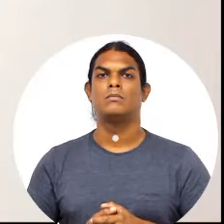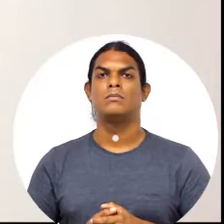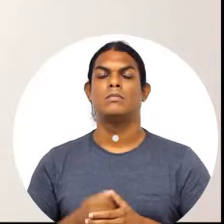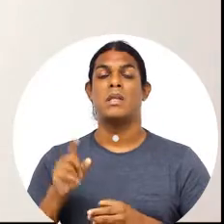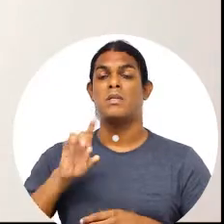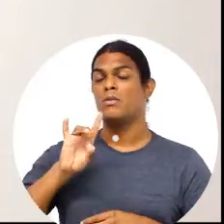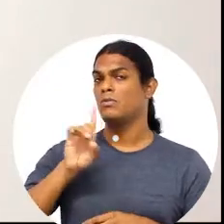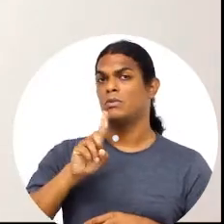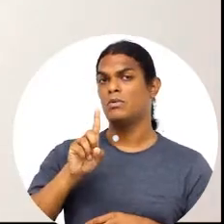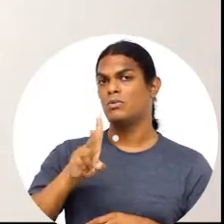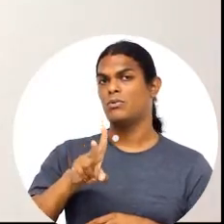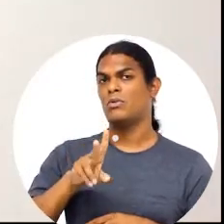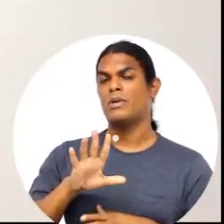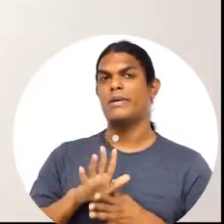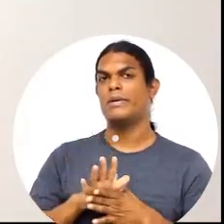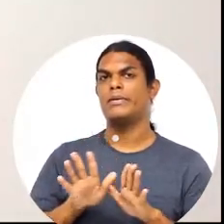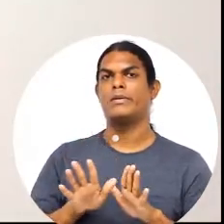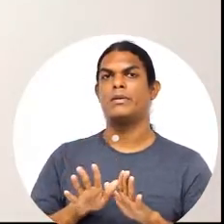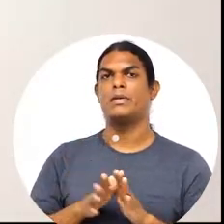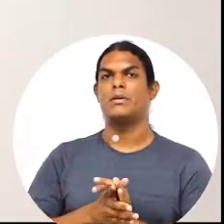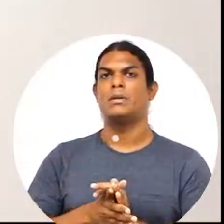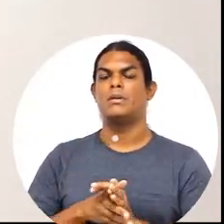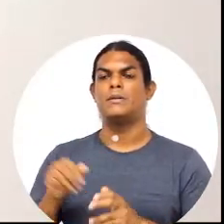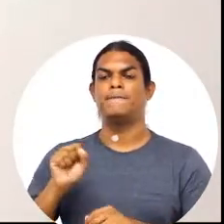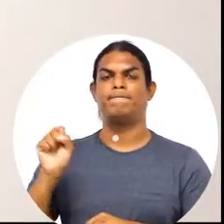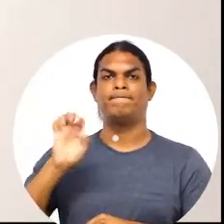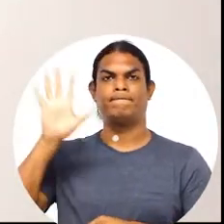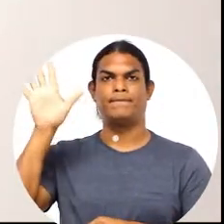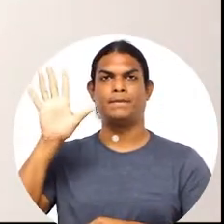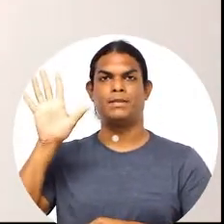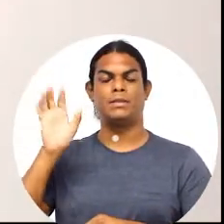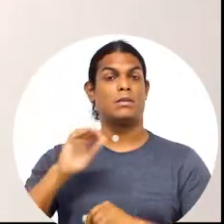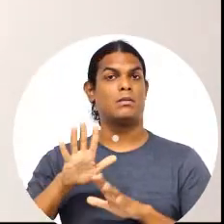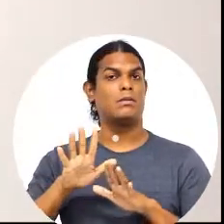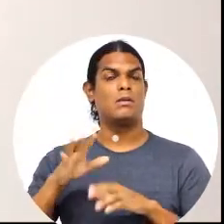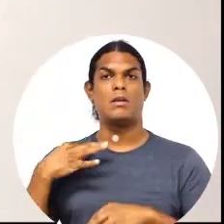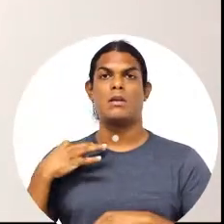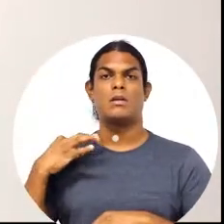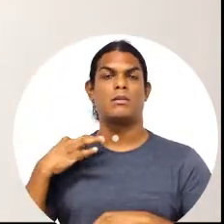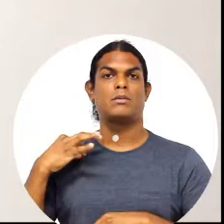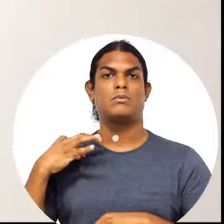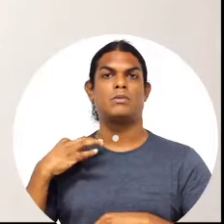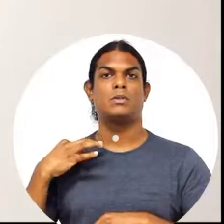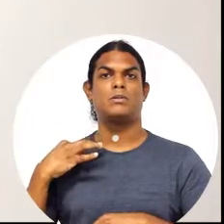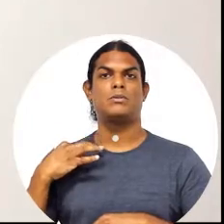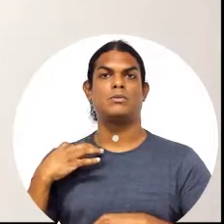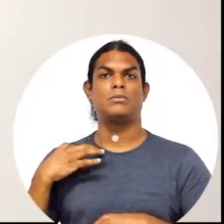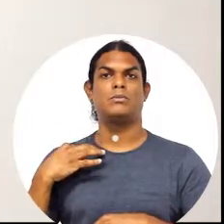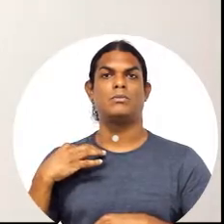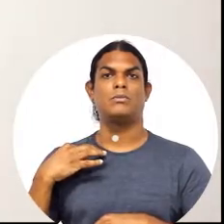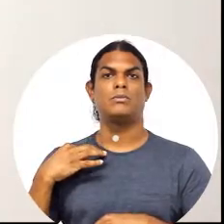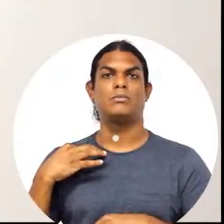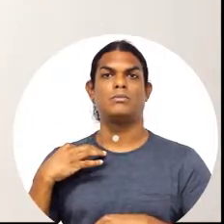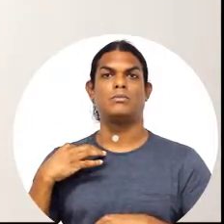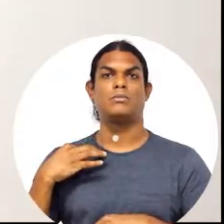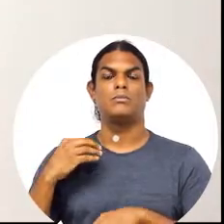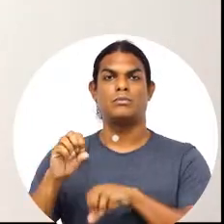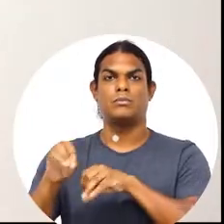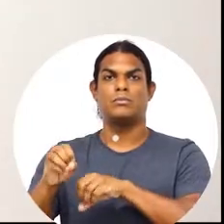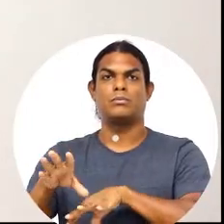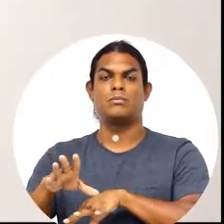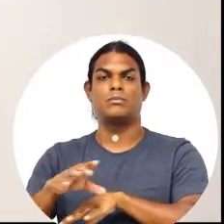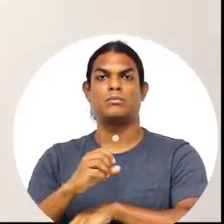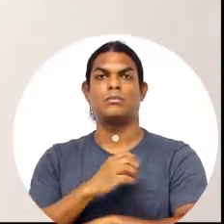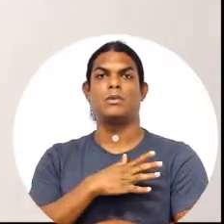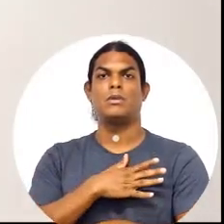os três, né? As três fases do desenvolvimento humano contemplada e ofertada